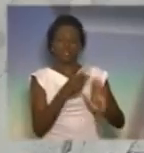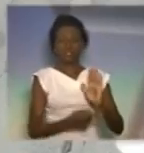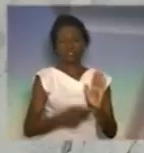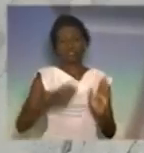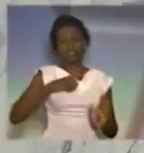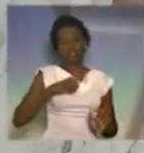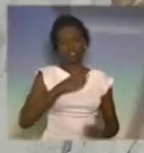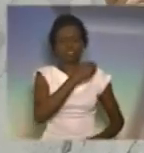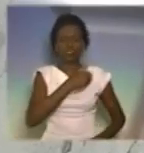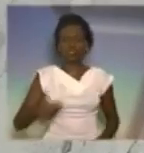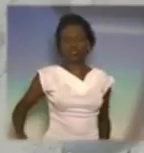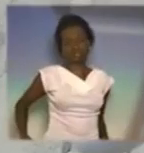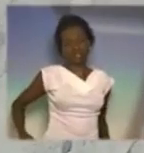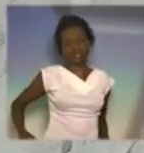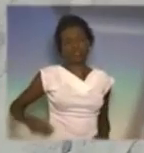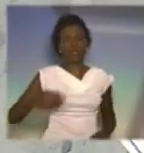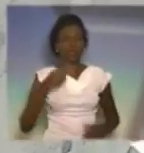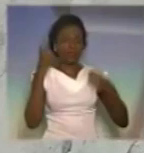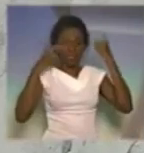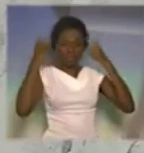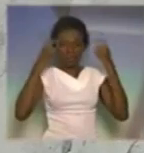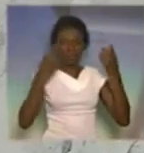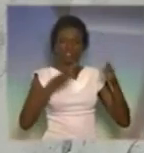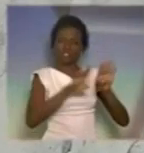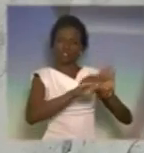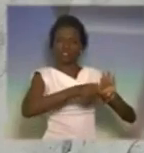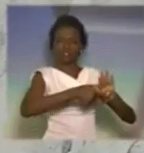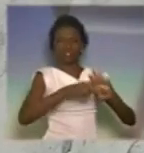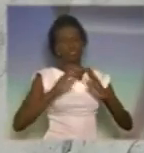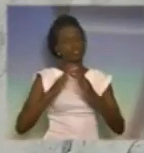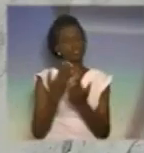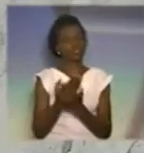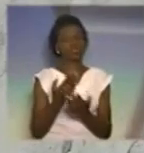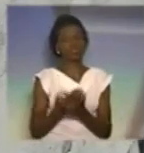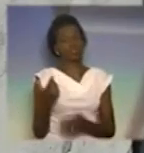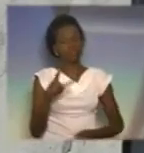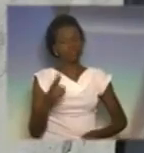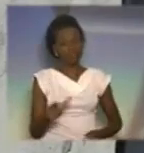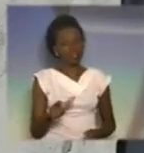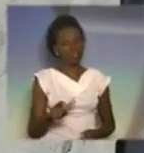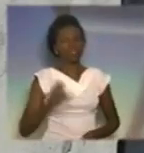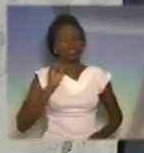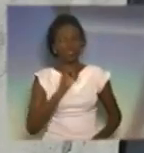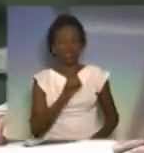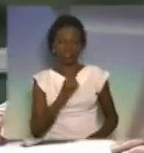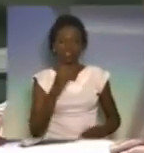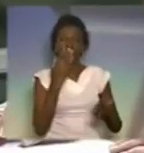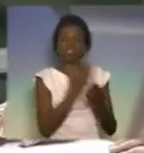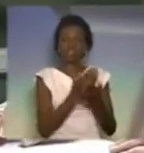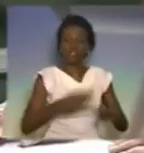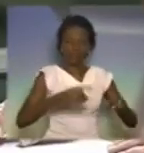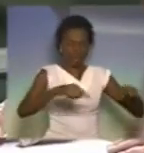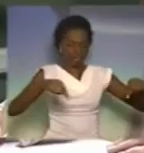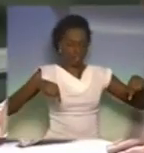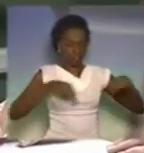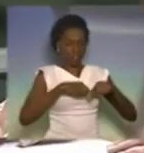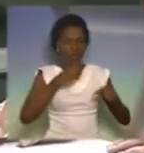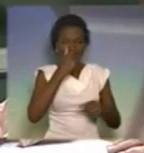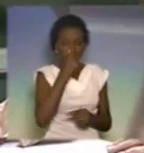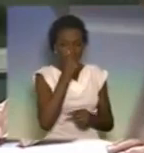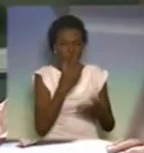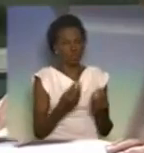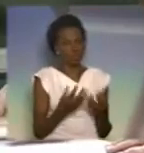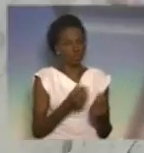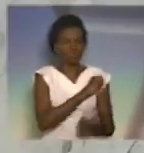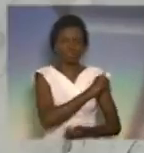o governo não estaria preocupado em fechar escolas mas sim em acabar com a superlotação de salas